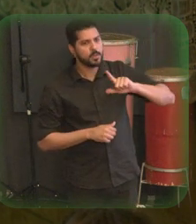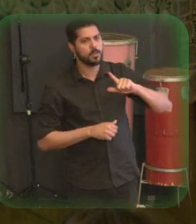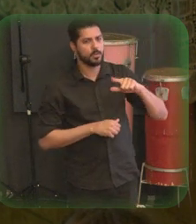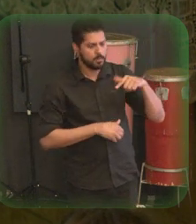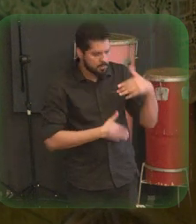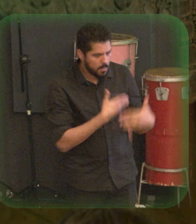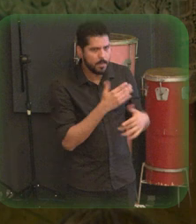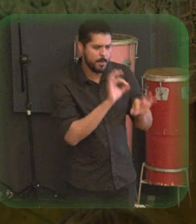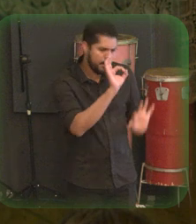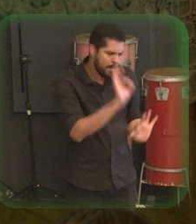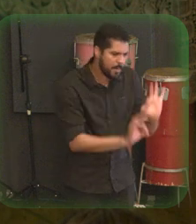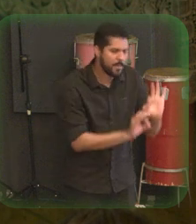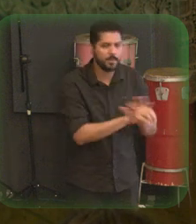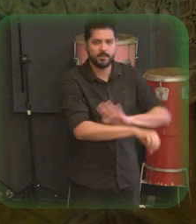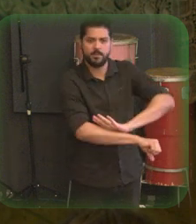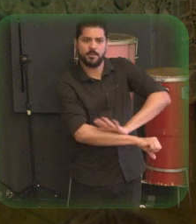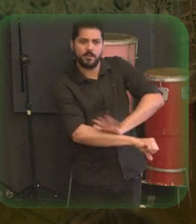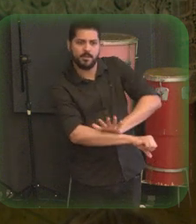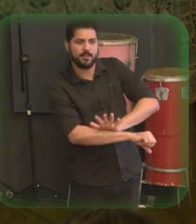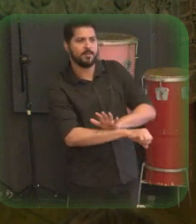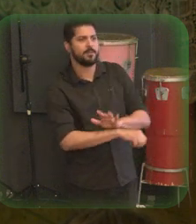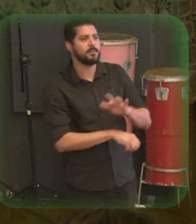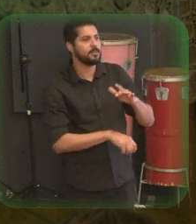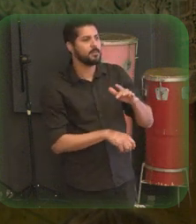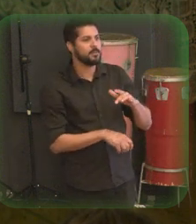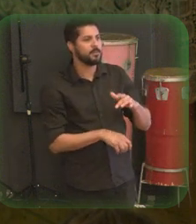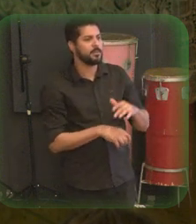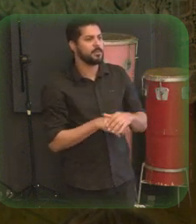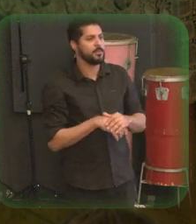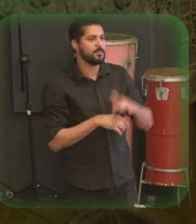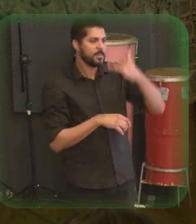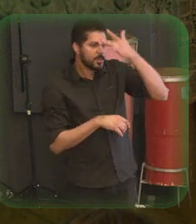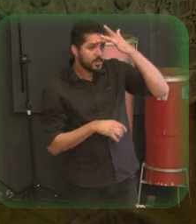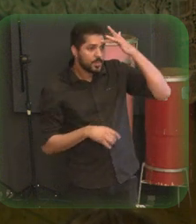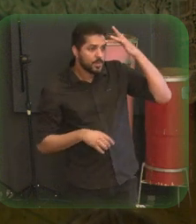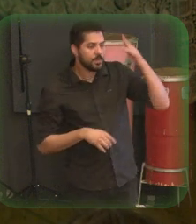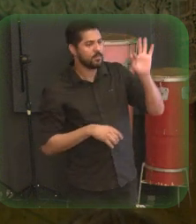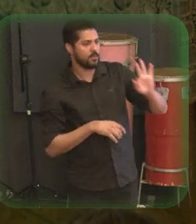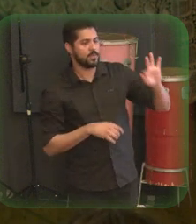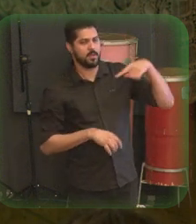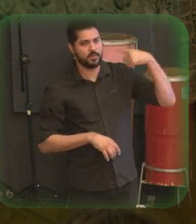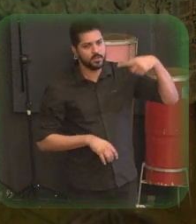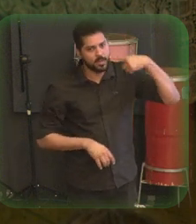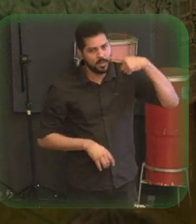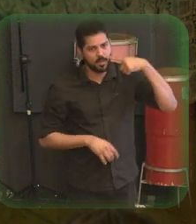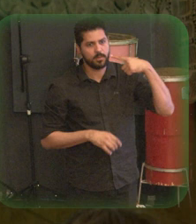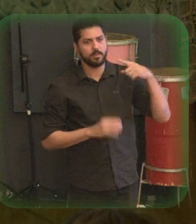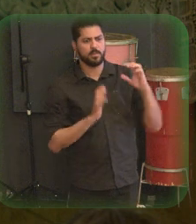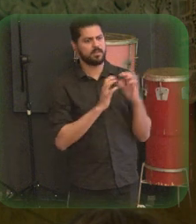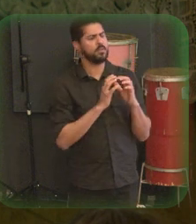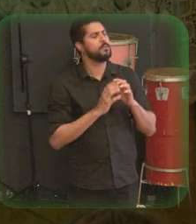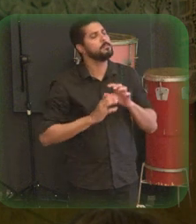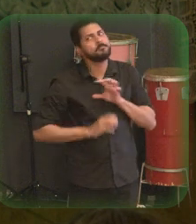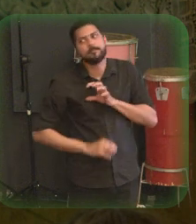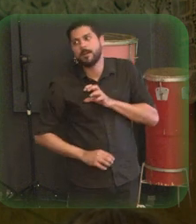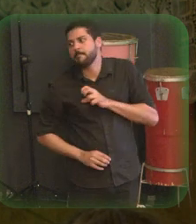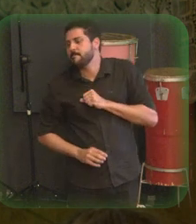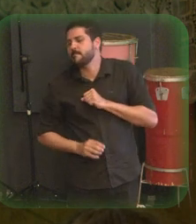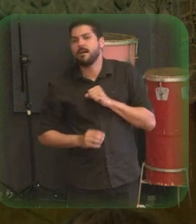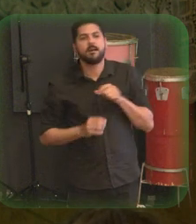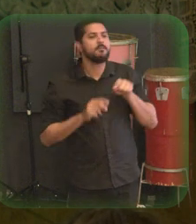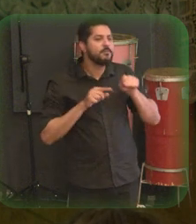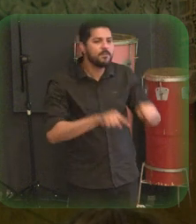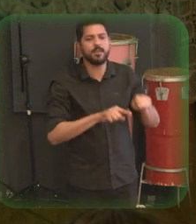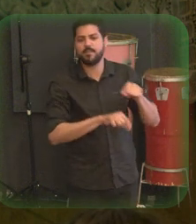da faculdade de direito de Recife adorava, né? Ou seja, os grandes nomes, os fundadores, os grandes filósofos,